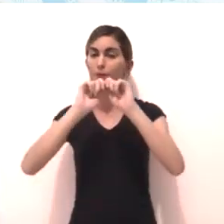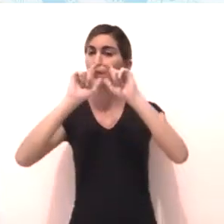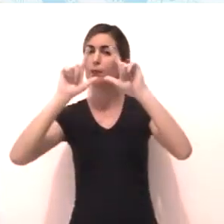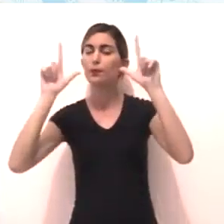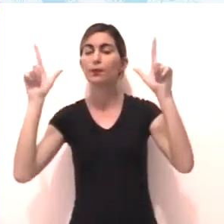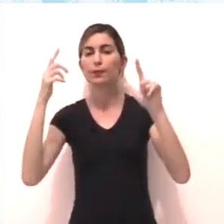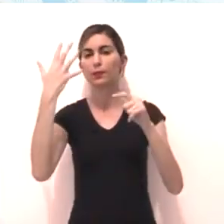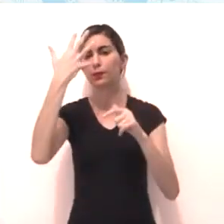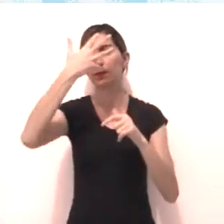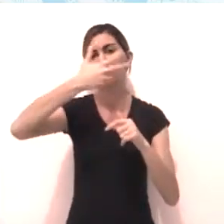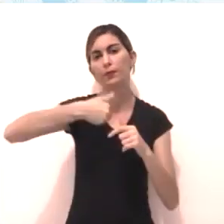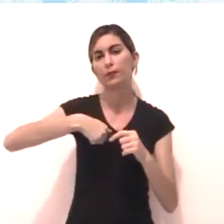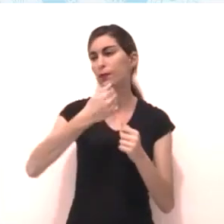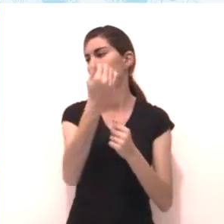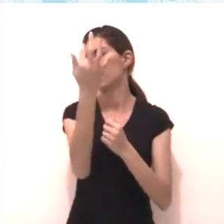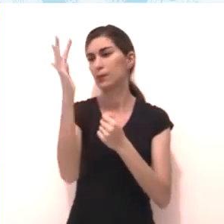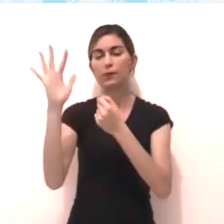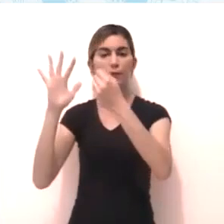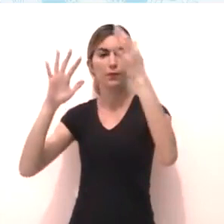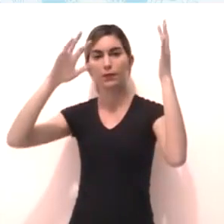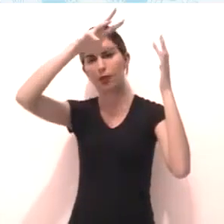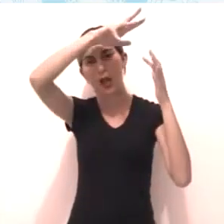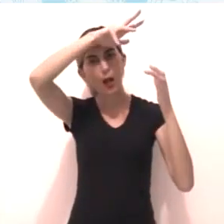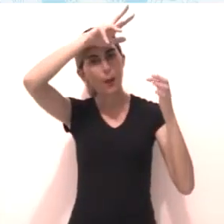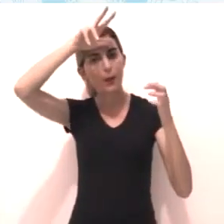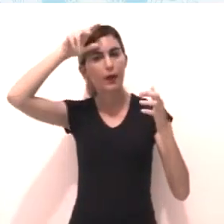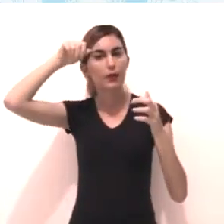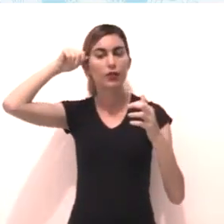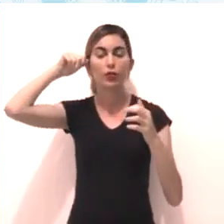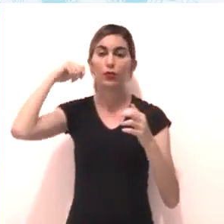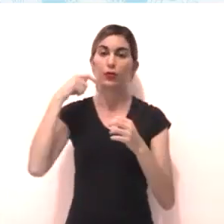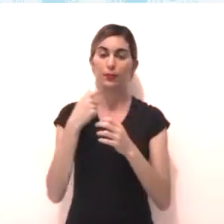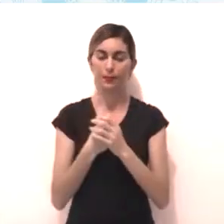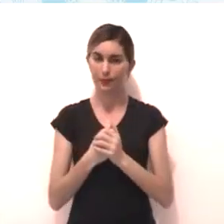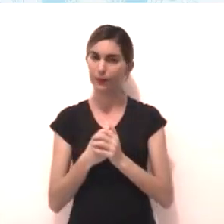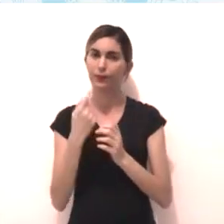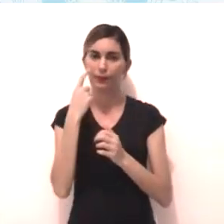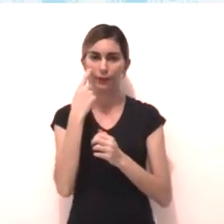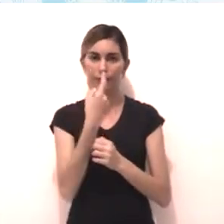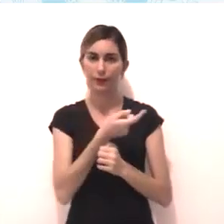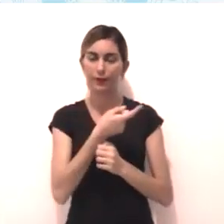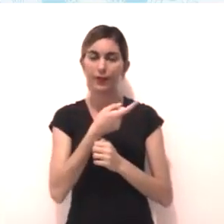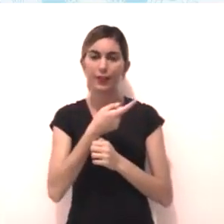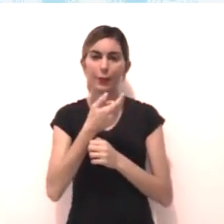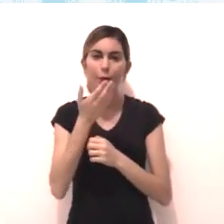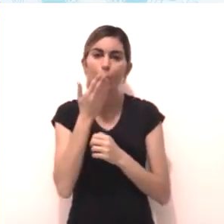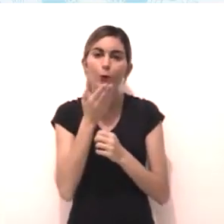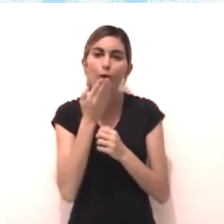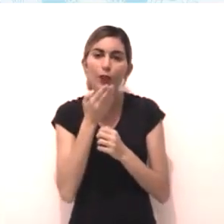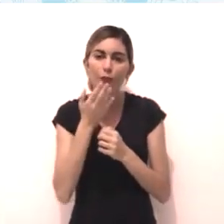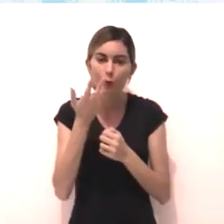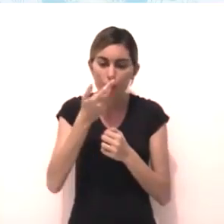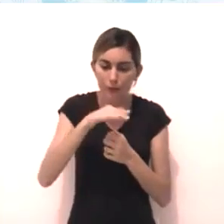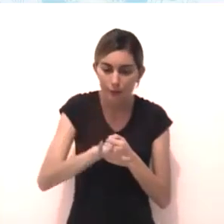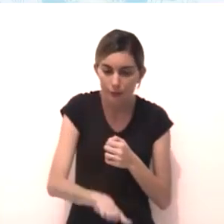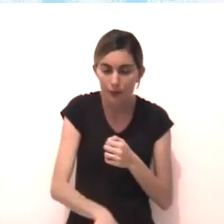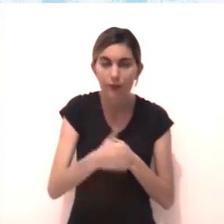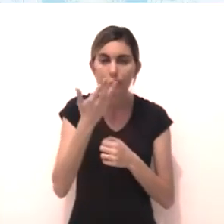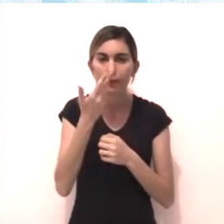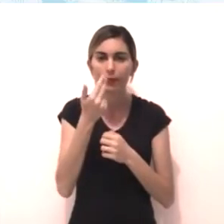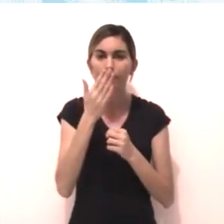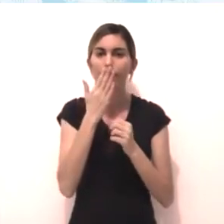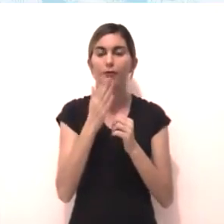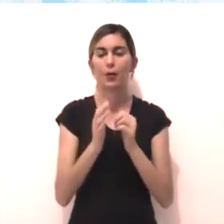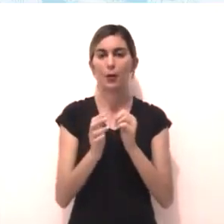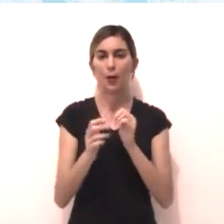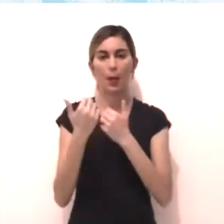imagem da nossa floresta amazônica e a imagem desse pequeno curumim, que representa